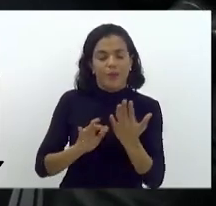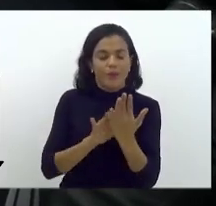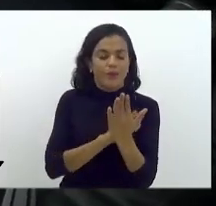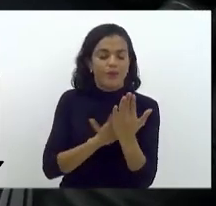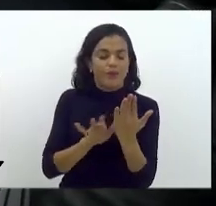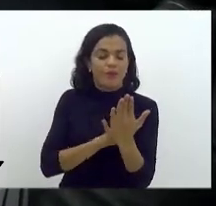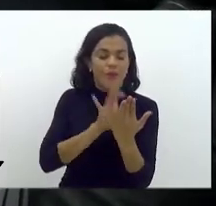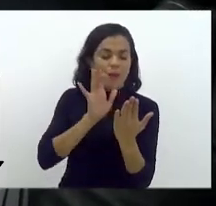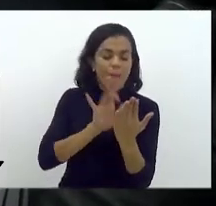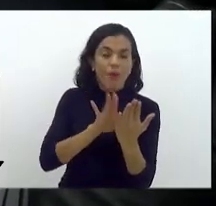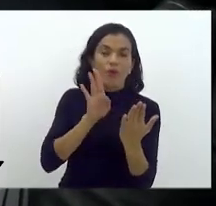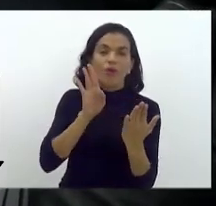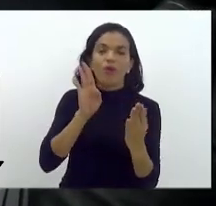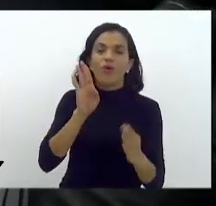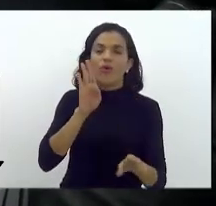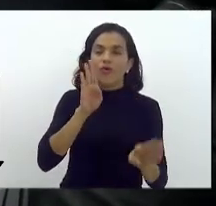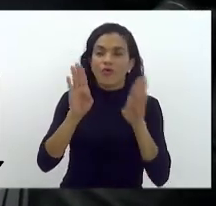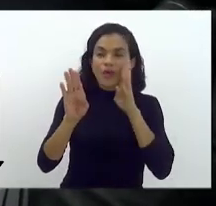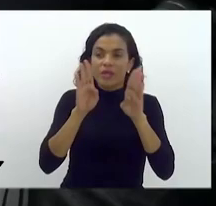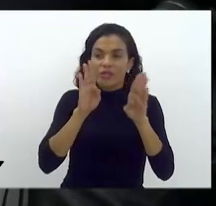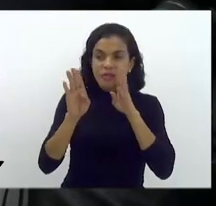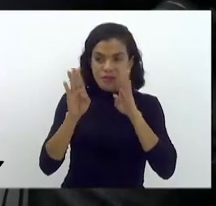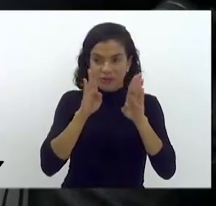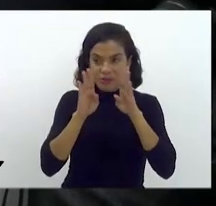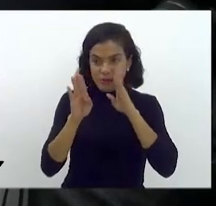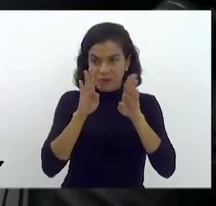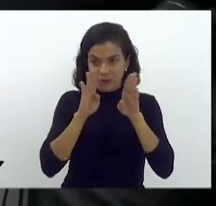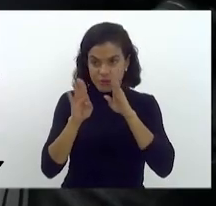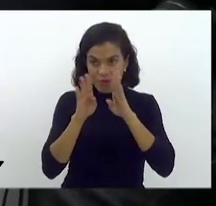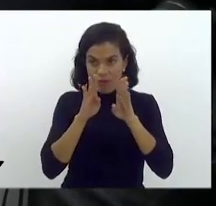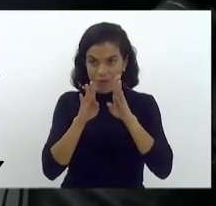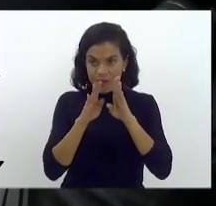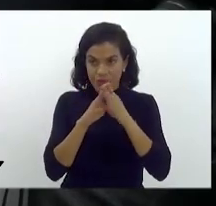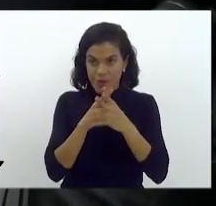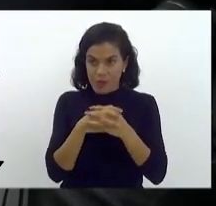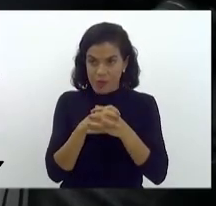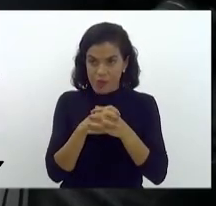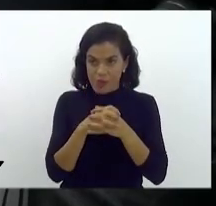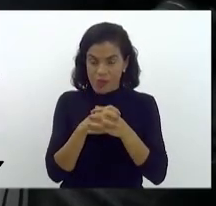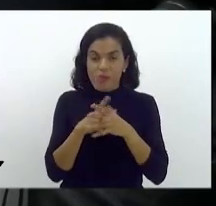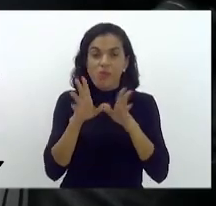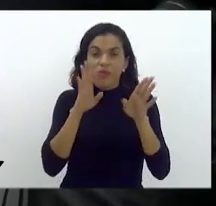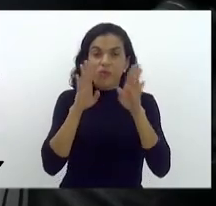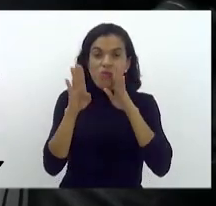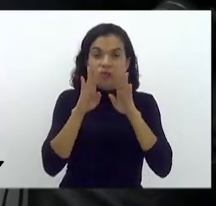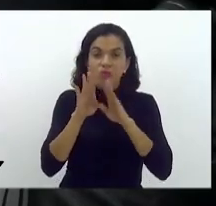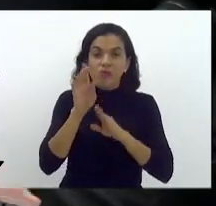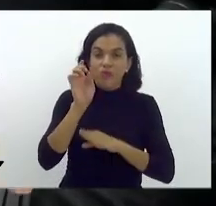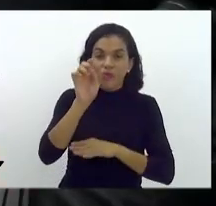Facebook na parte de vídeos